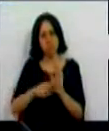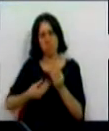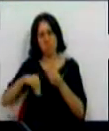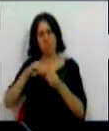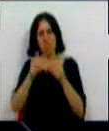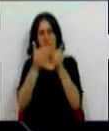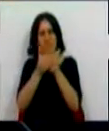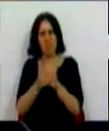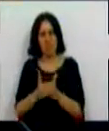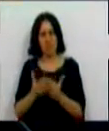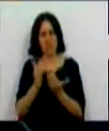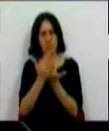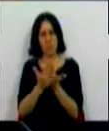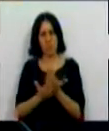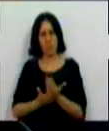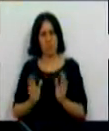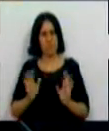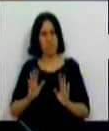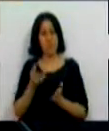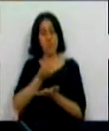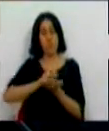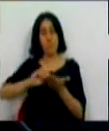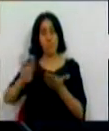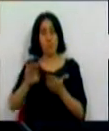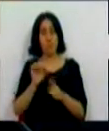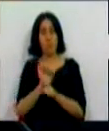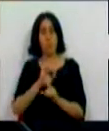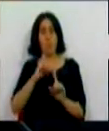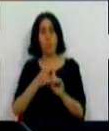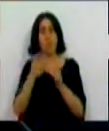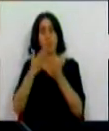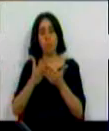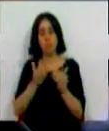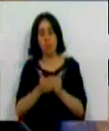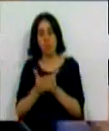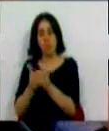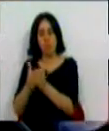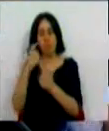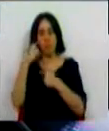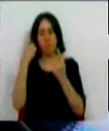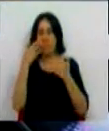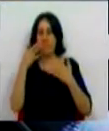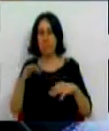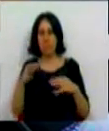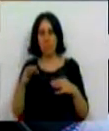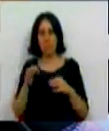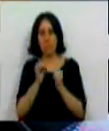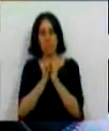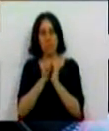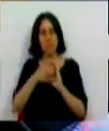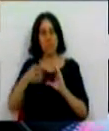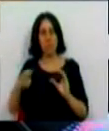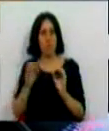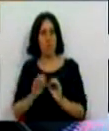e mais anexos, o presente despacho de organização do ano escolar apresenta-se simples e